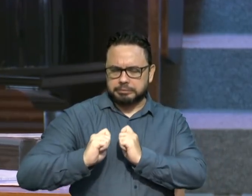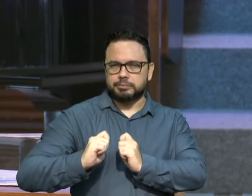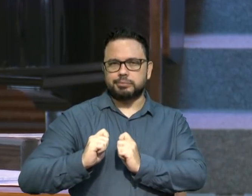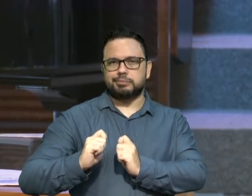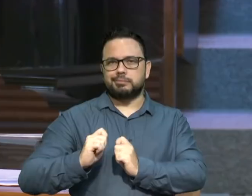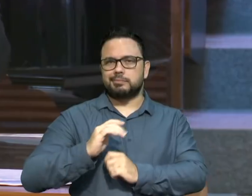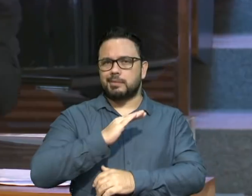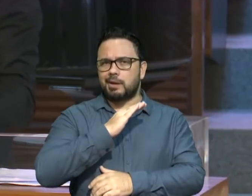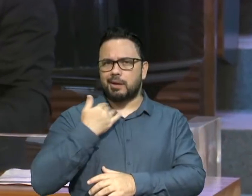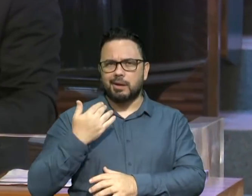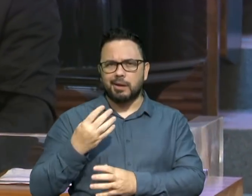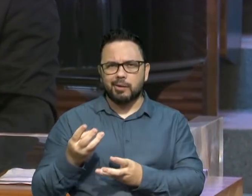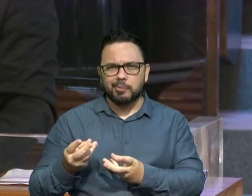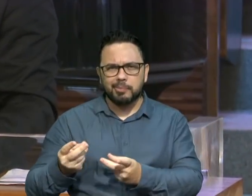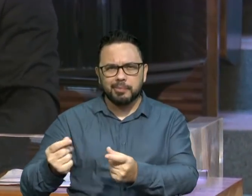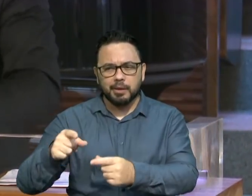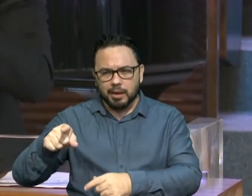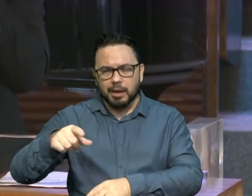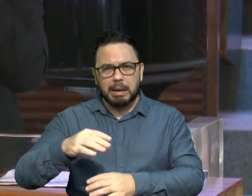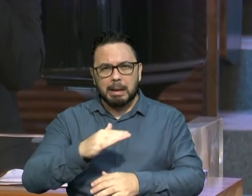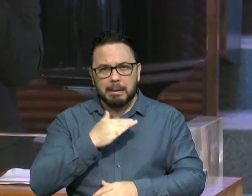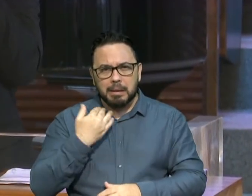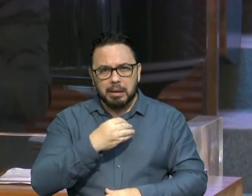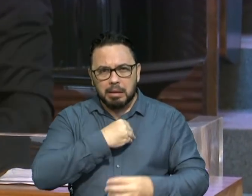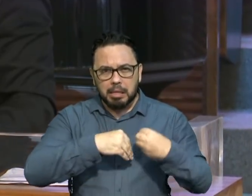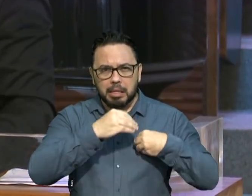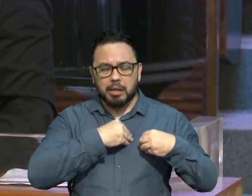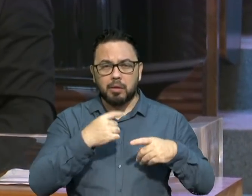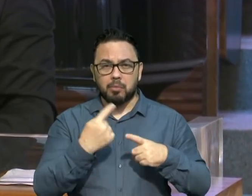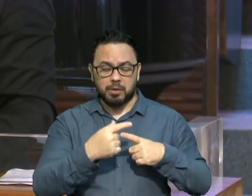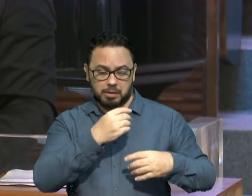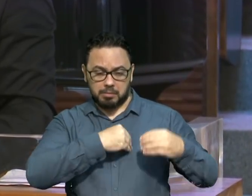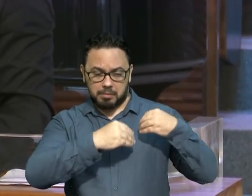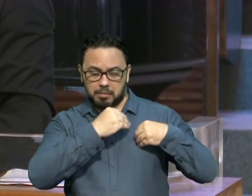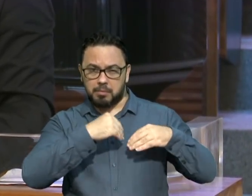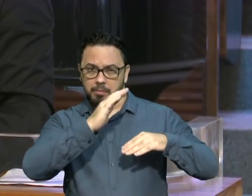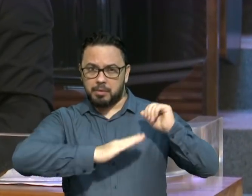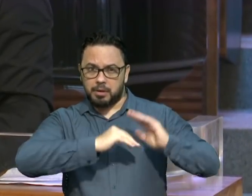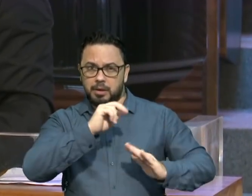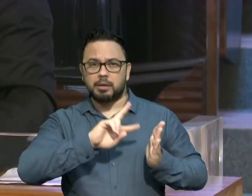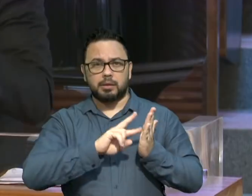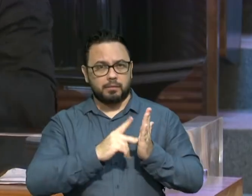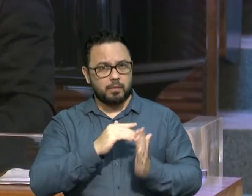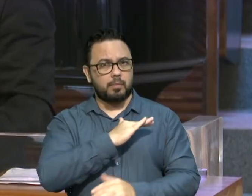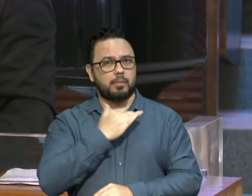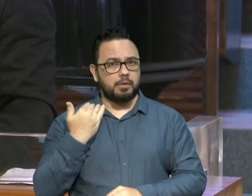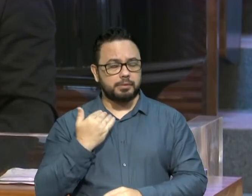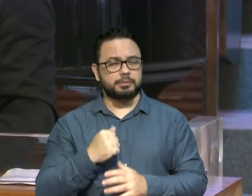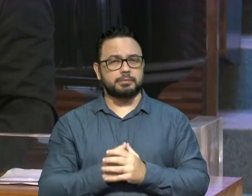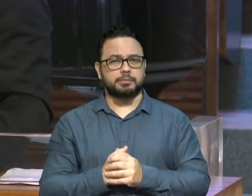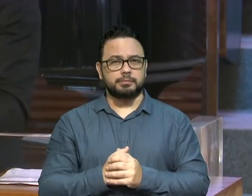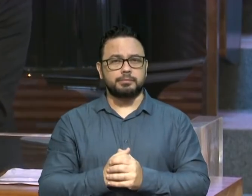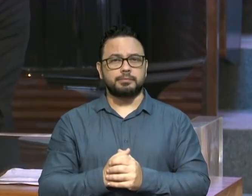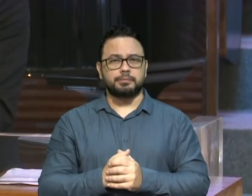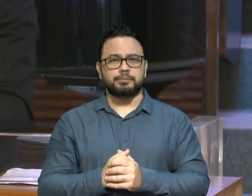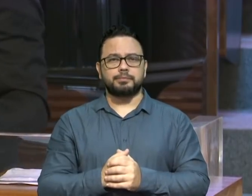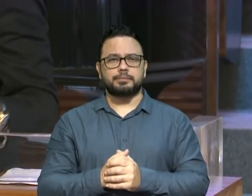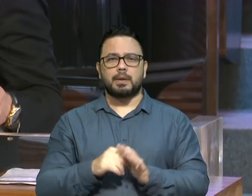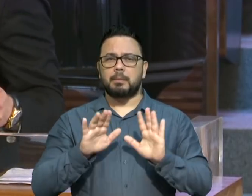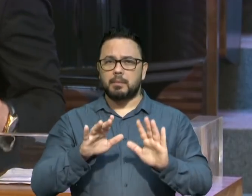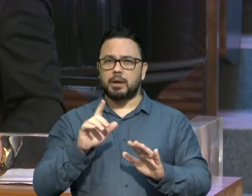o aguilhão da Morte e o pecado porque o salário do pecado é a morte EA força do pecado é a lei